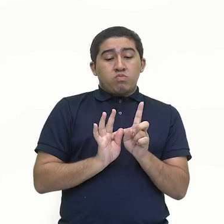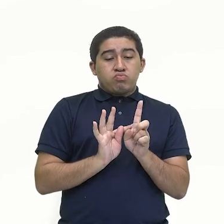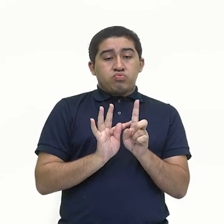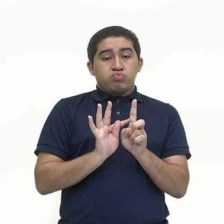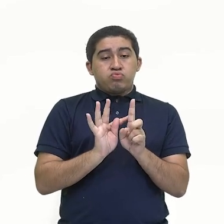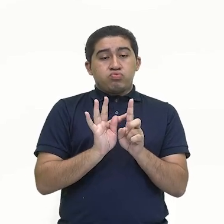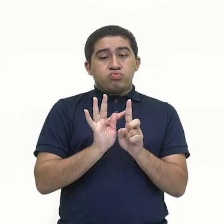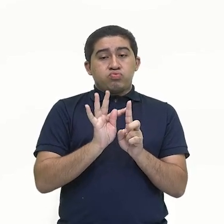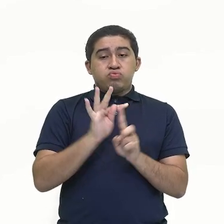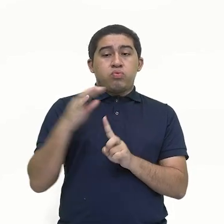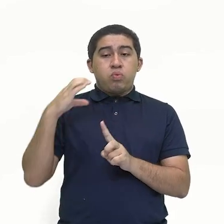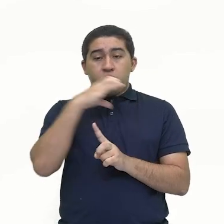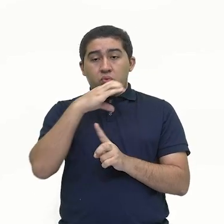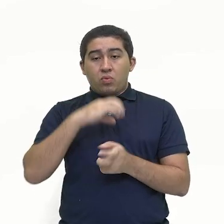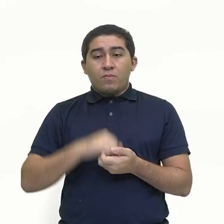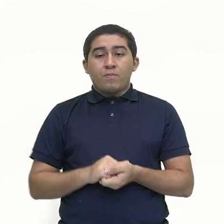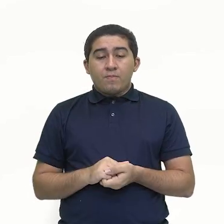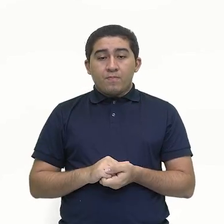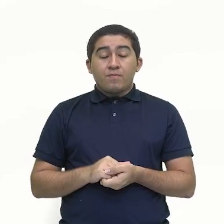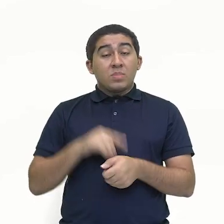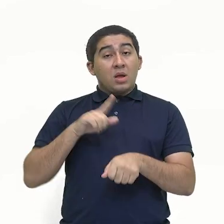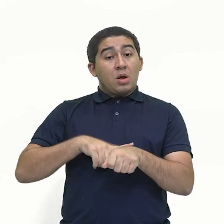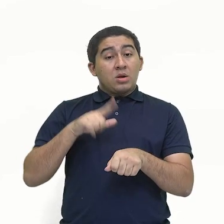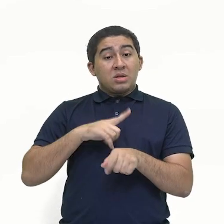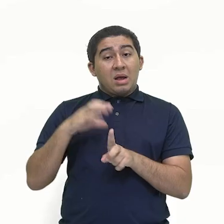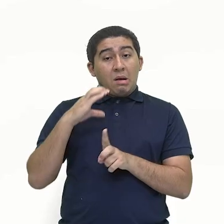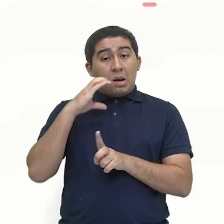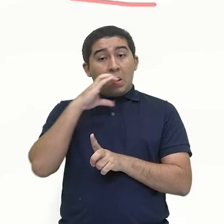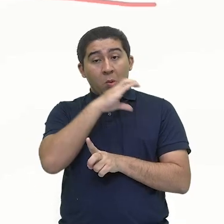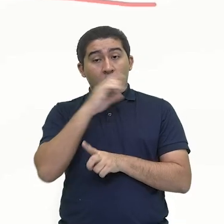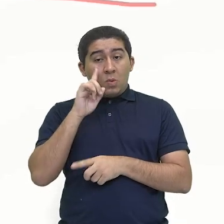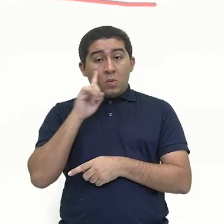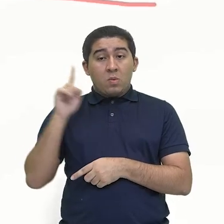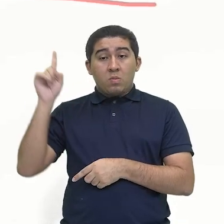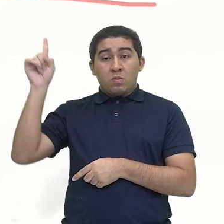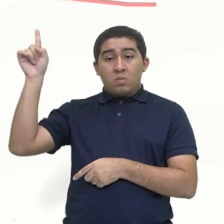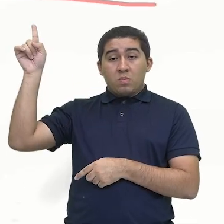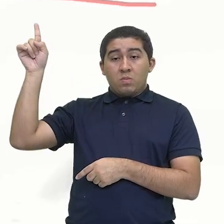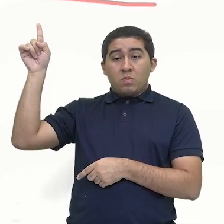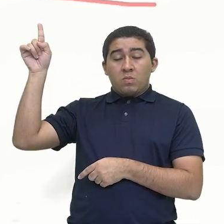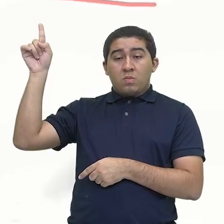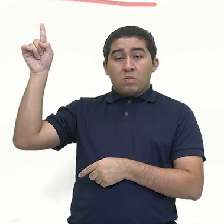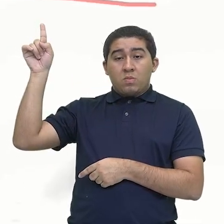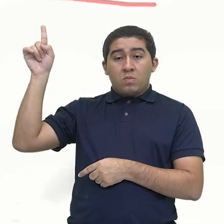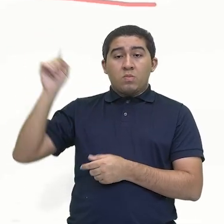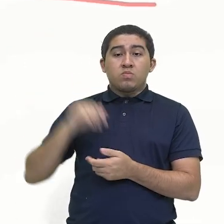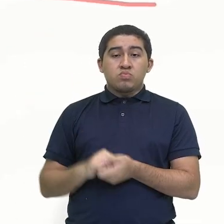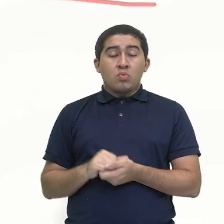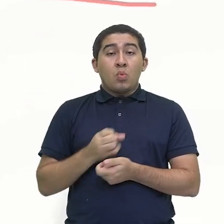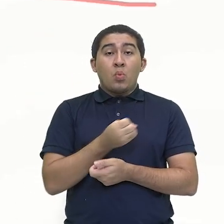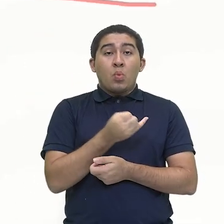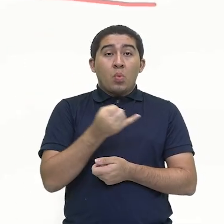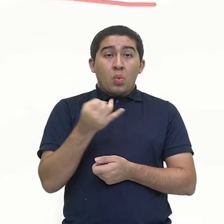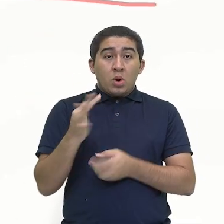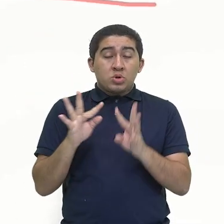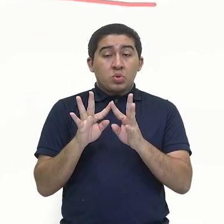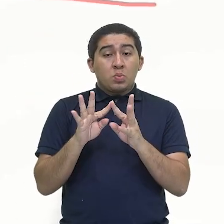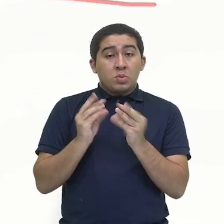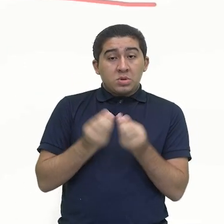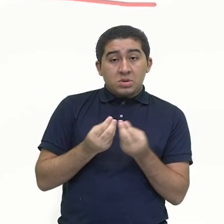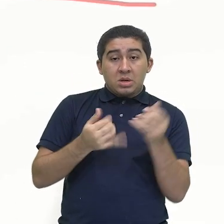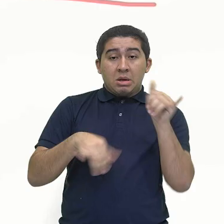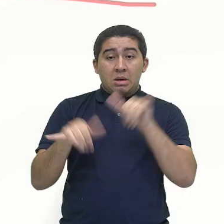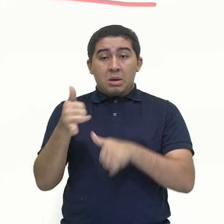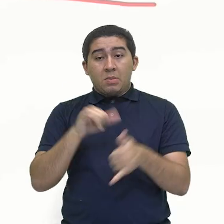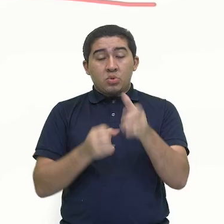aquecimento. Quando ele sofre aquecimento, olha quantos componentes, quantos compostos químicos